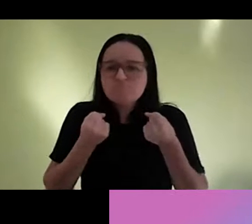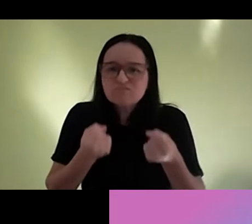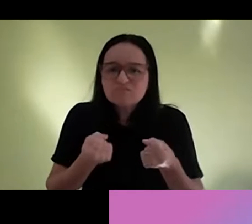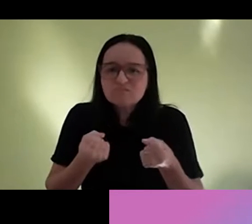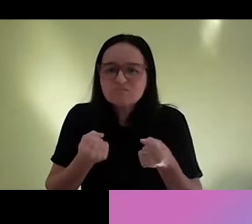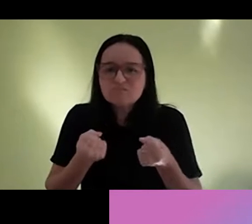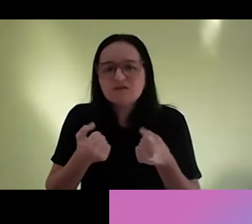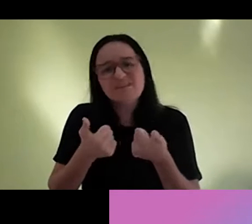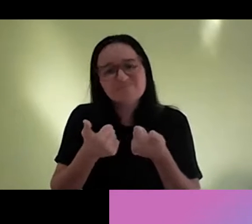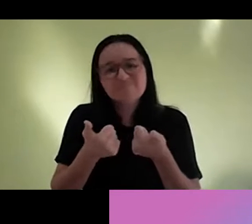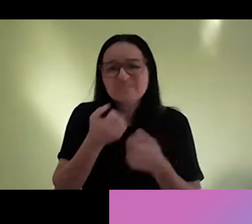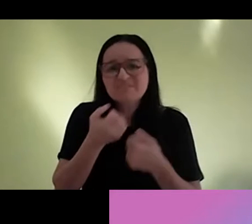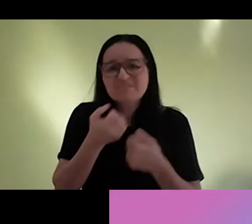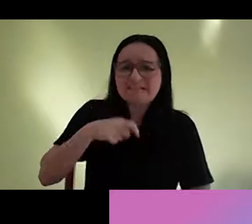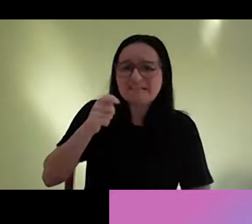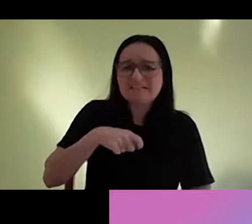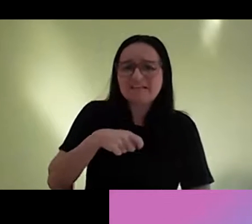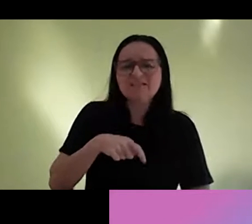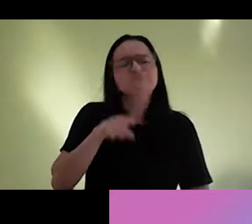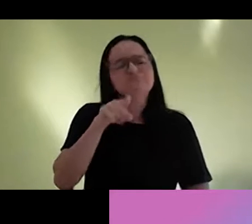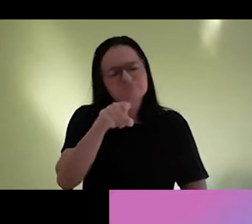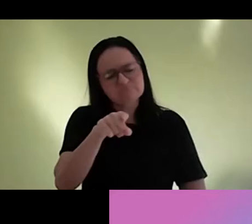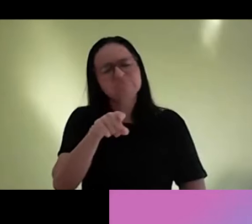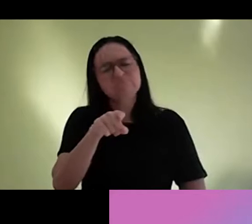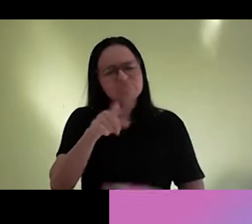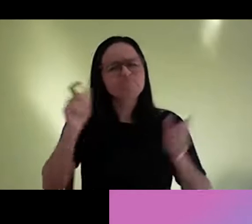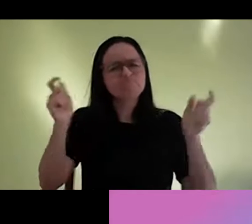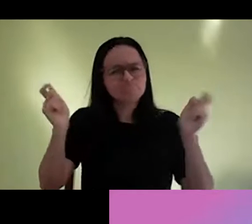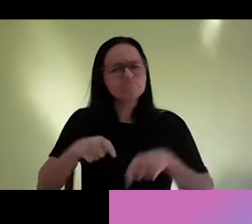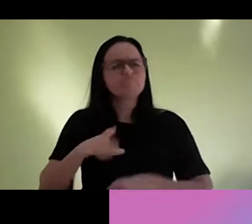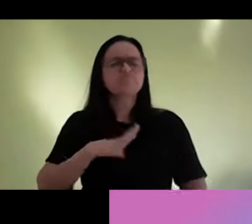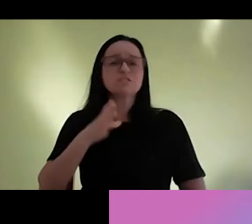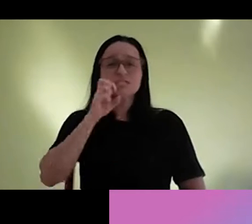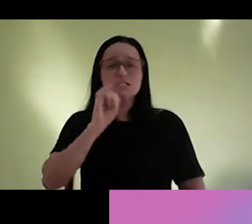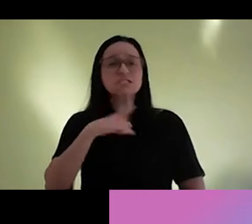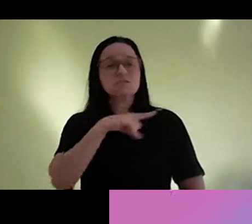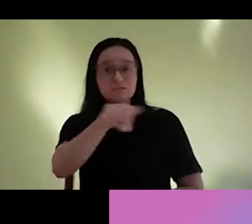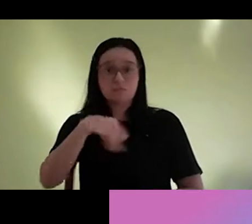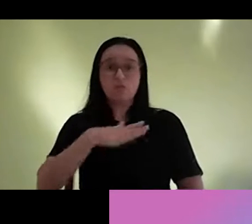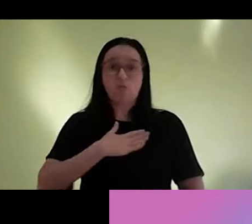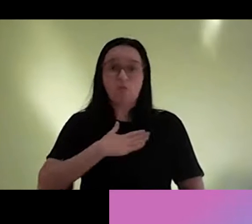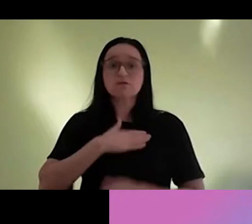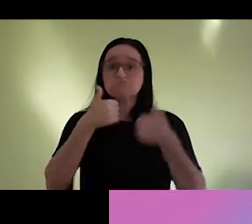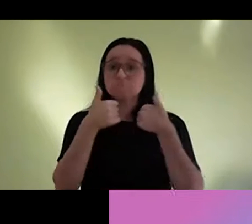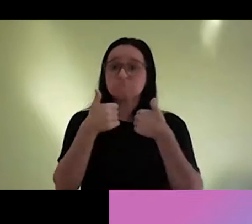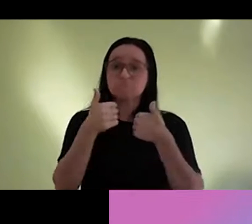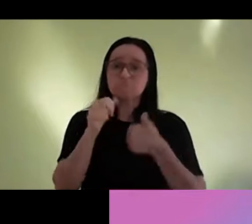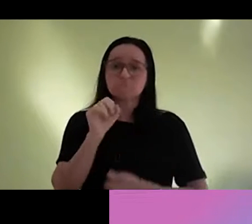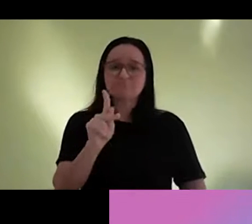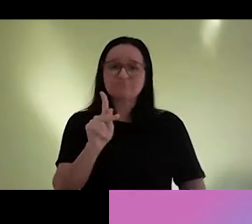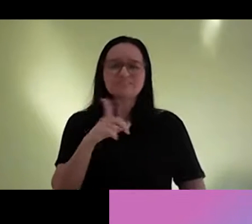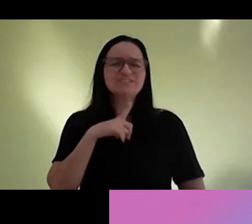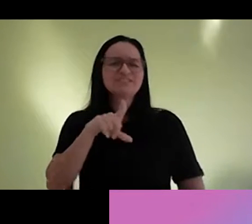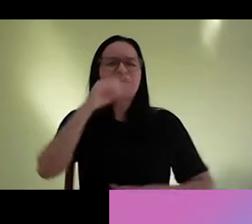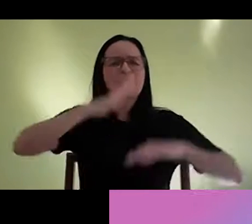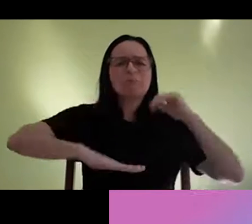pena? será que vale a pena? vale gente vale se vocês estão fazendo aquilo que vocês gostam não escolha uma profissão